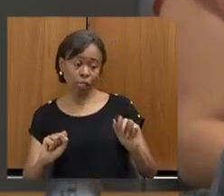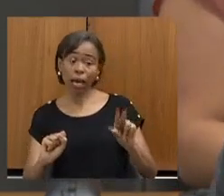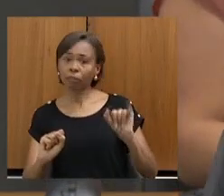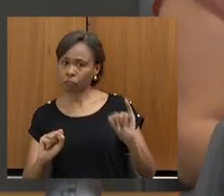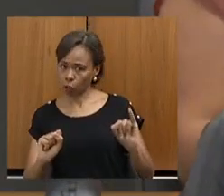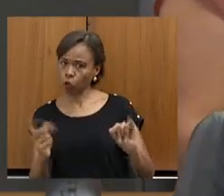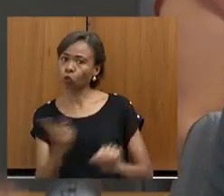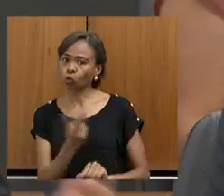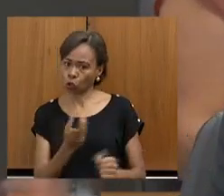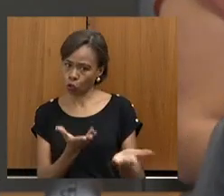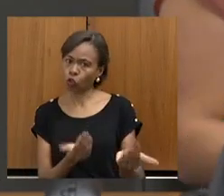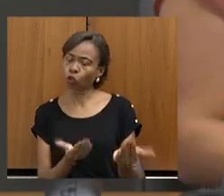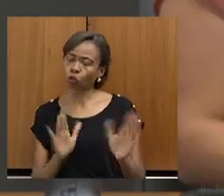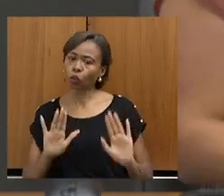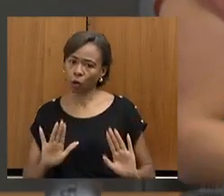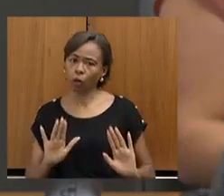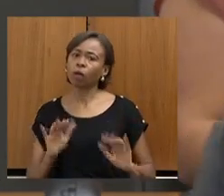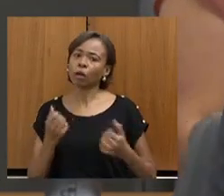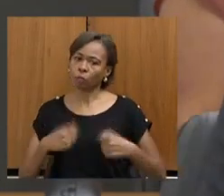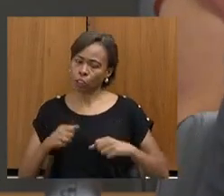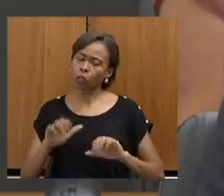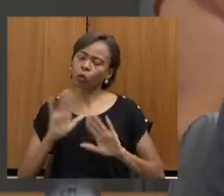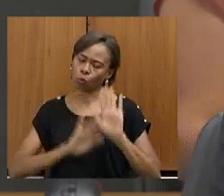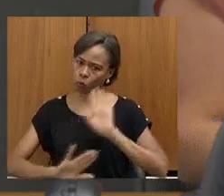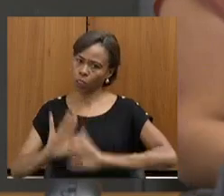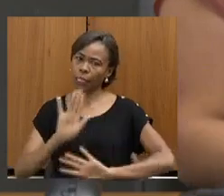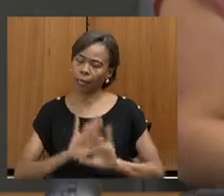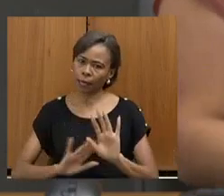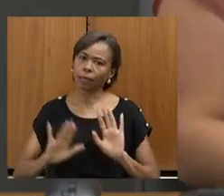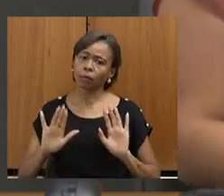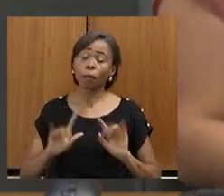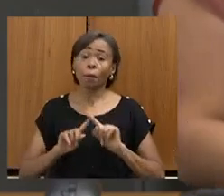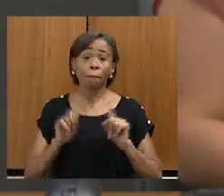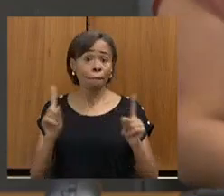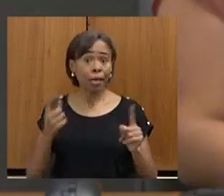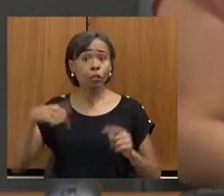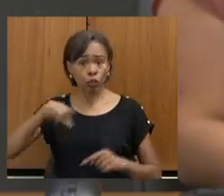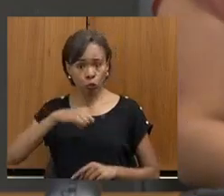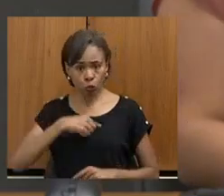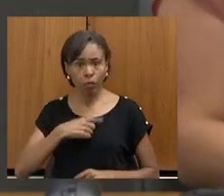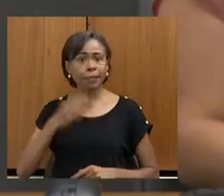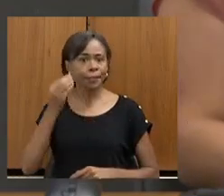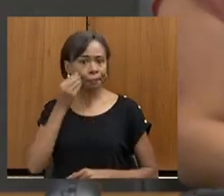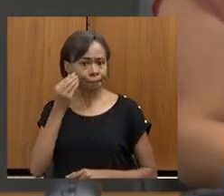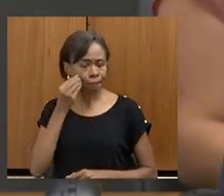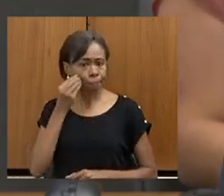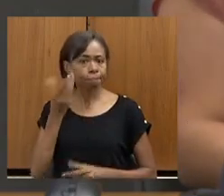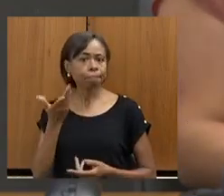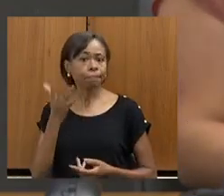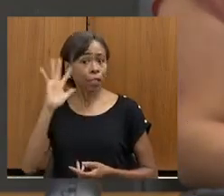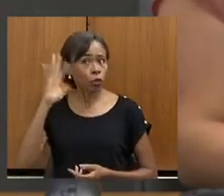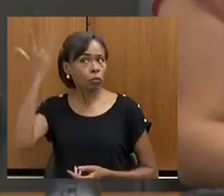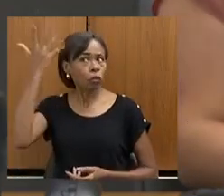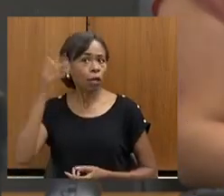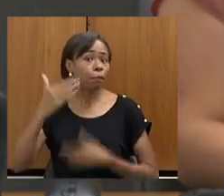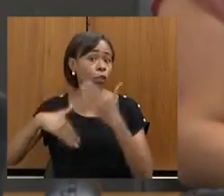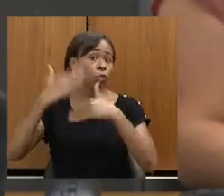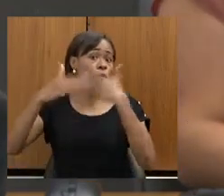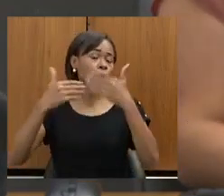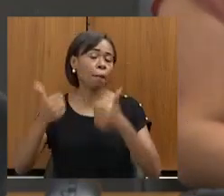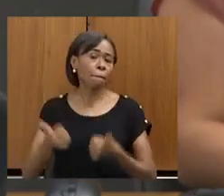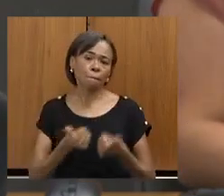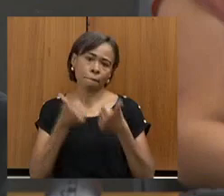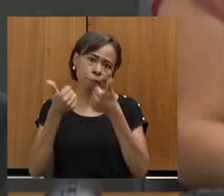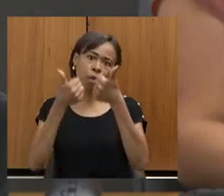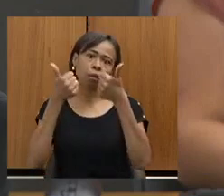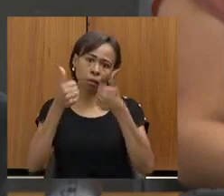preservados. Mas aqui nós daremos luz, sim, aos fatos, para que a gente possa avançar em uma melhoria nesse